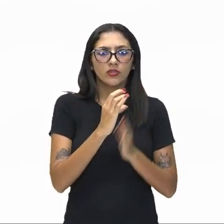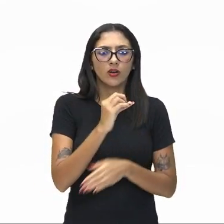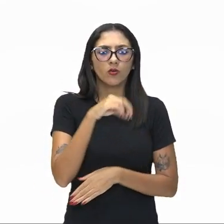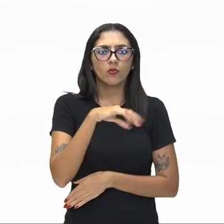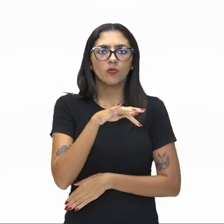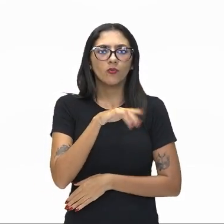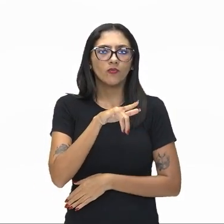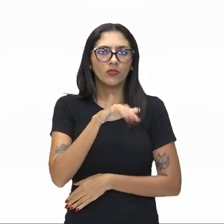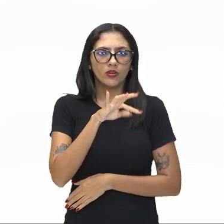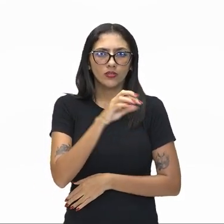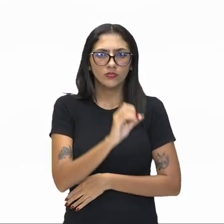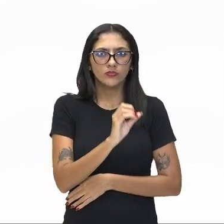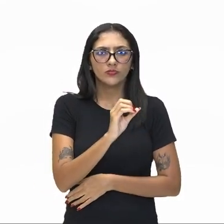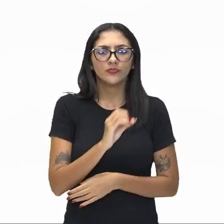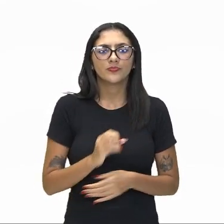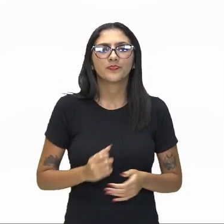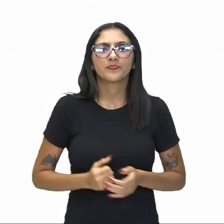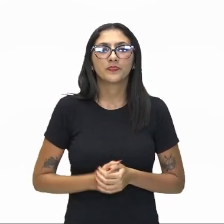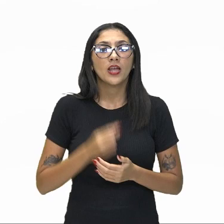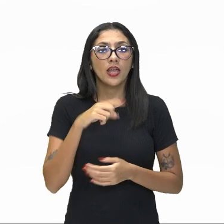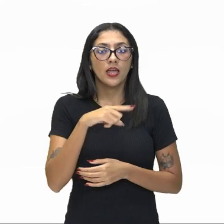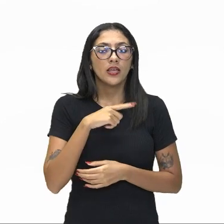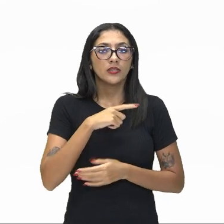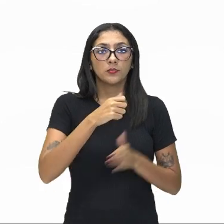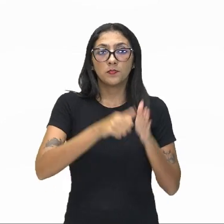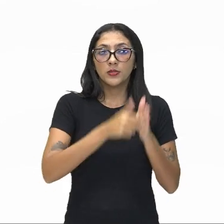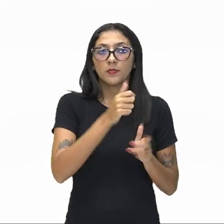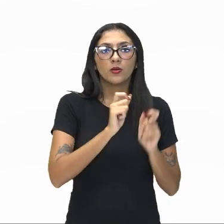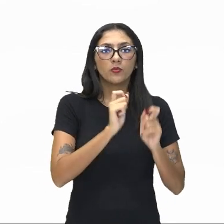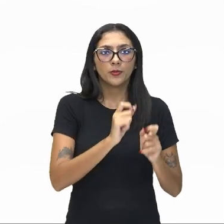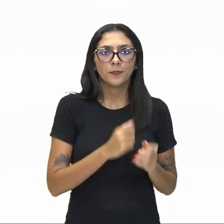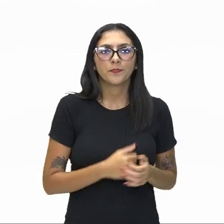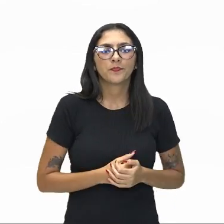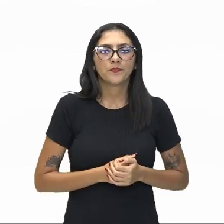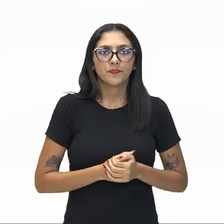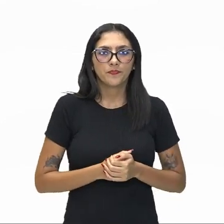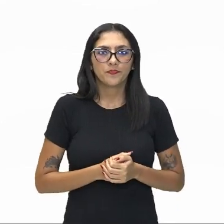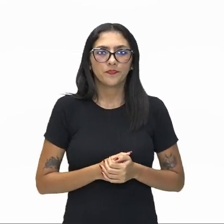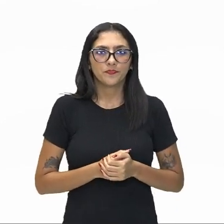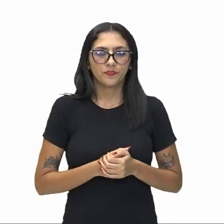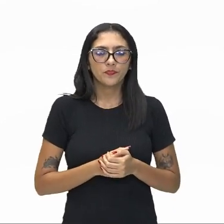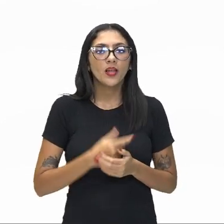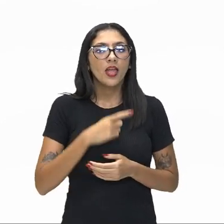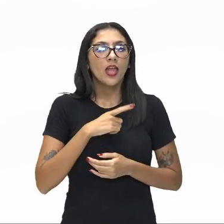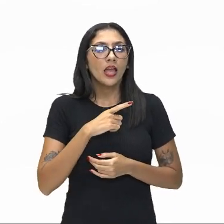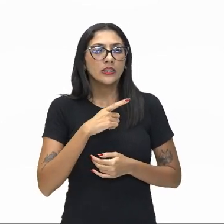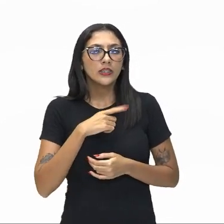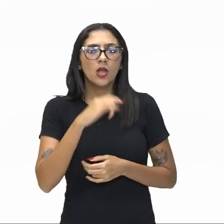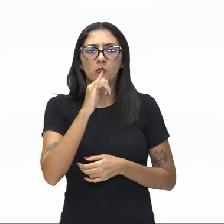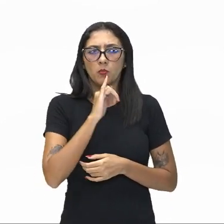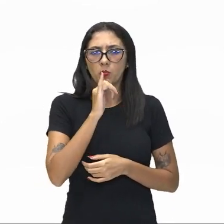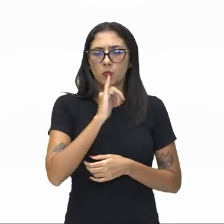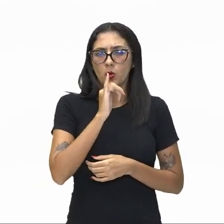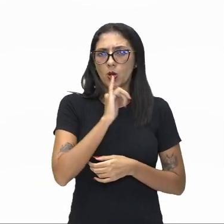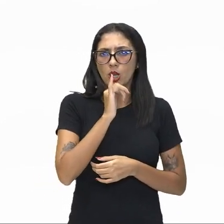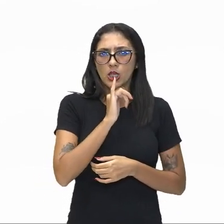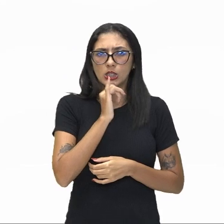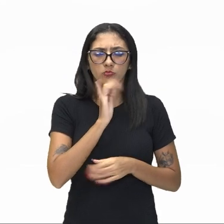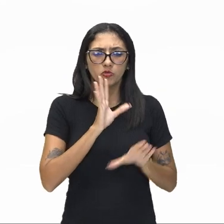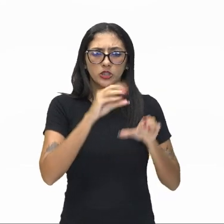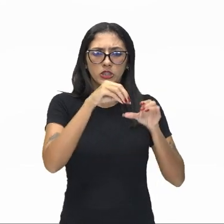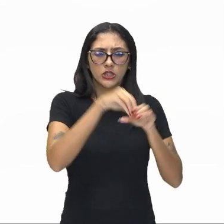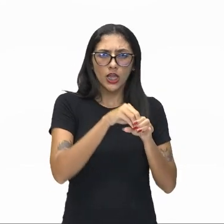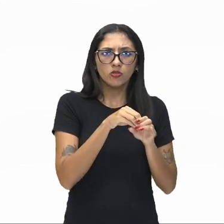conflito. O conflito, ele trata-se do momento em que ocorre uma oposição entre os elementos